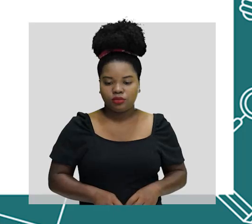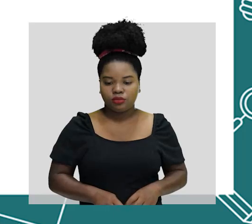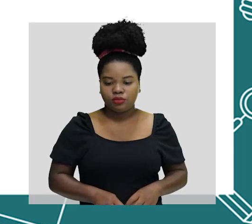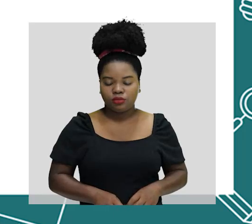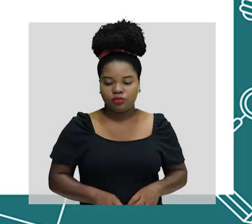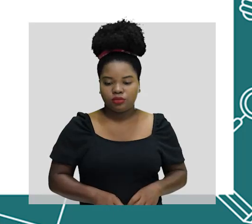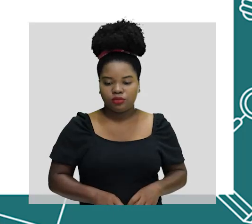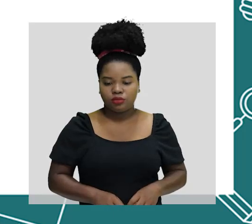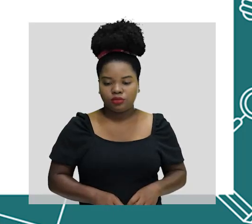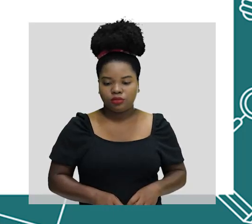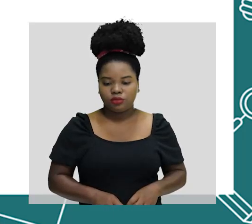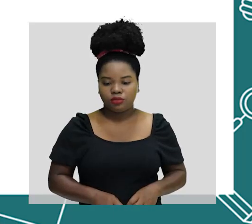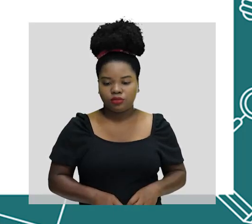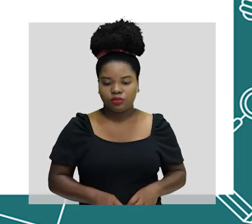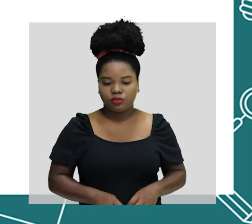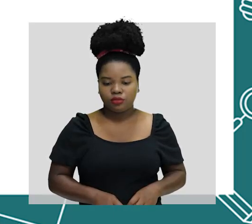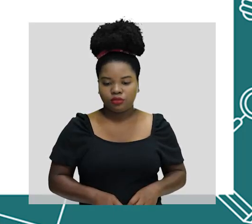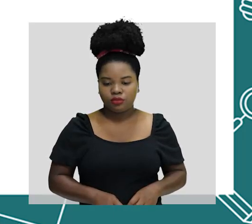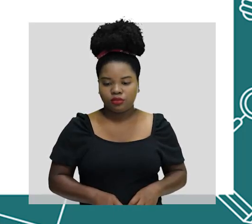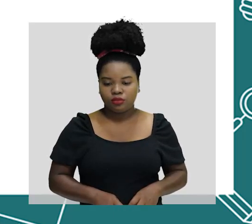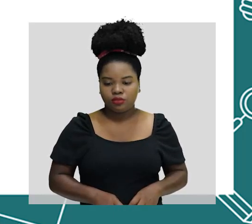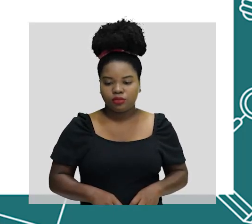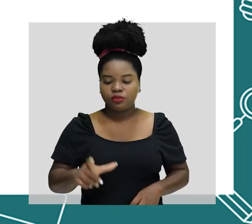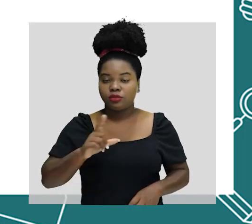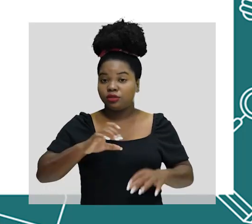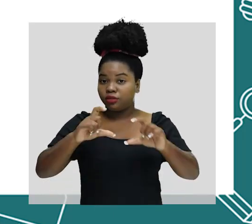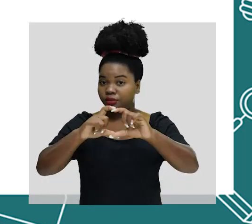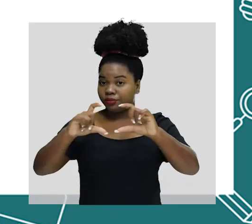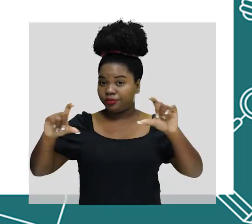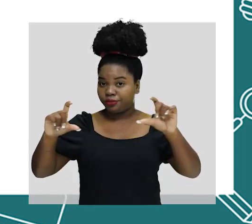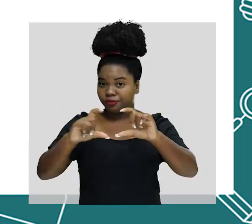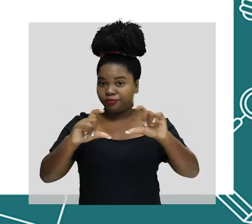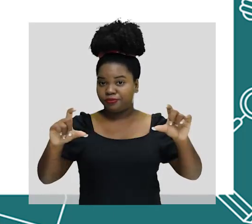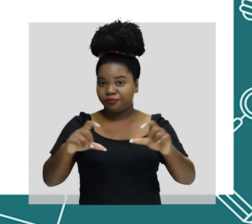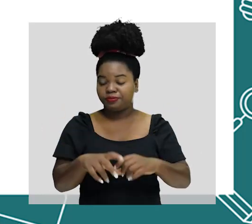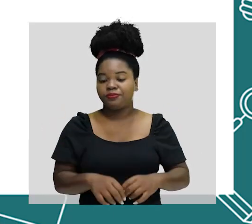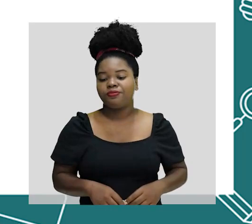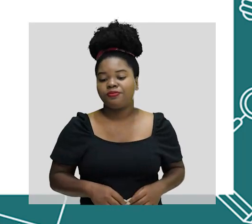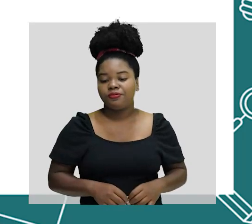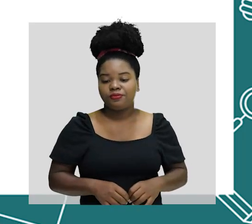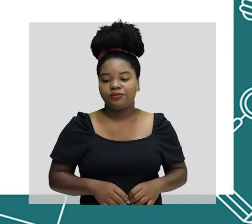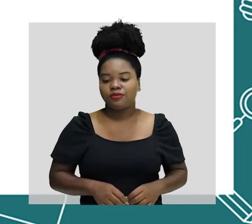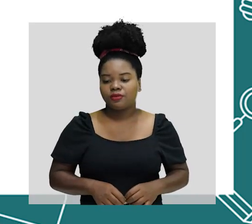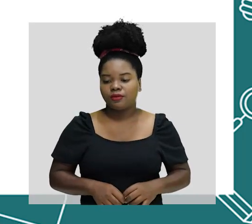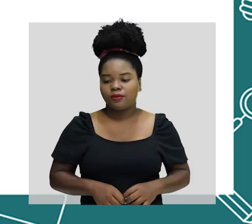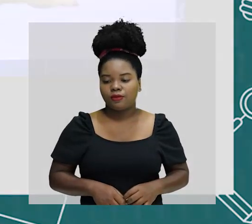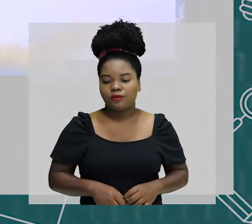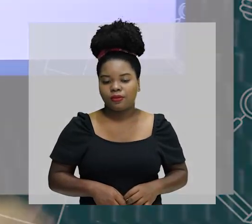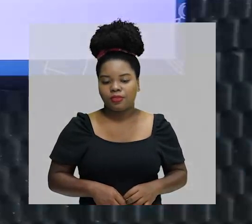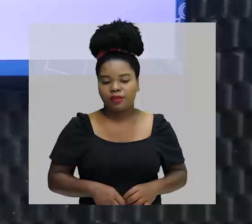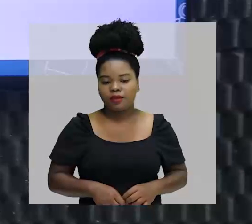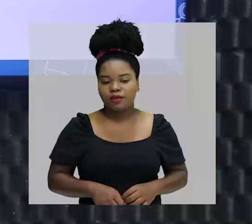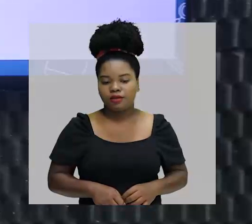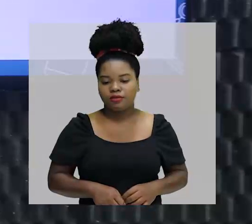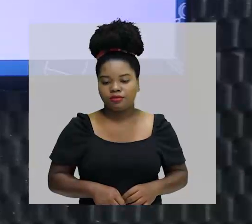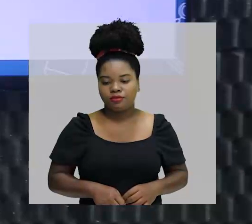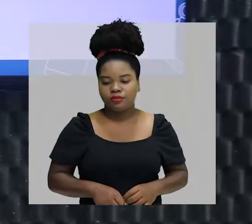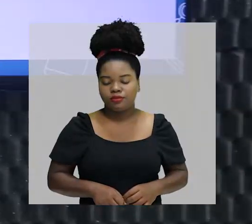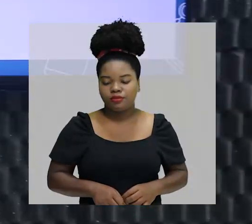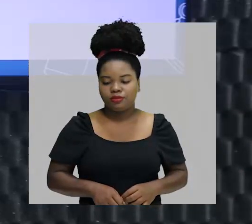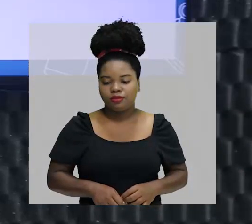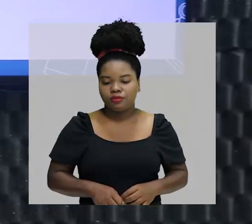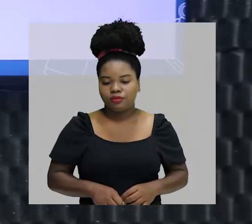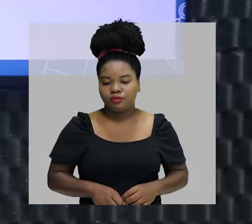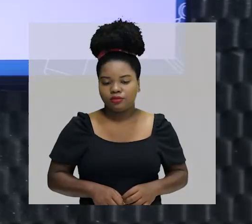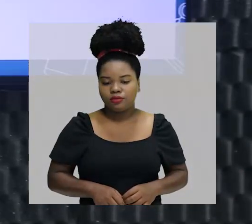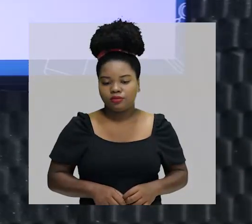que representa a forma do ING. Nesse caso, I was playing my guitar